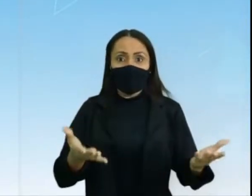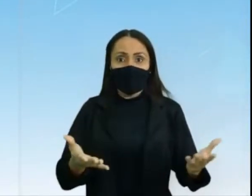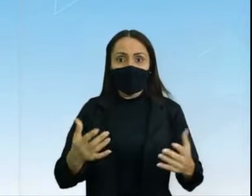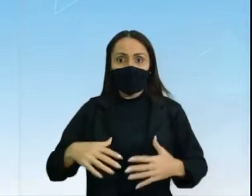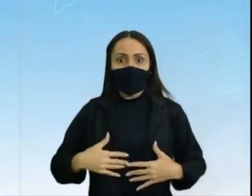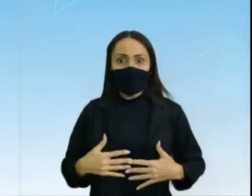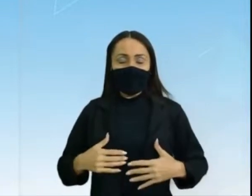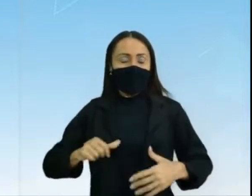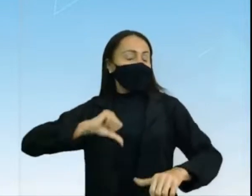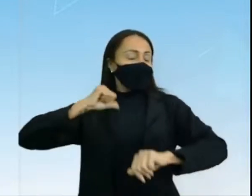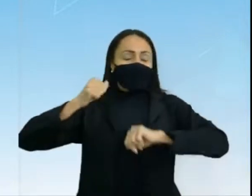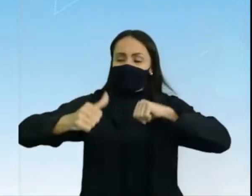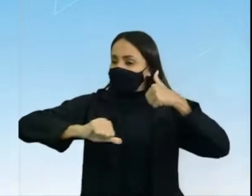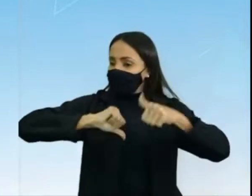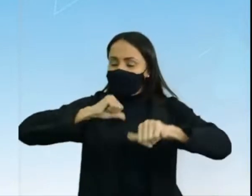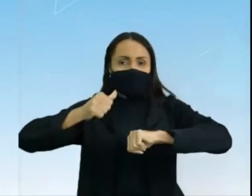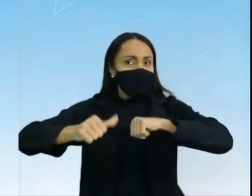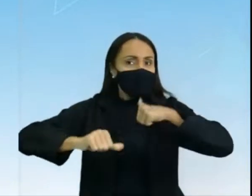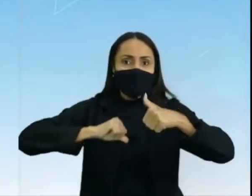Ansioso.